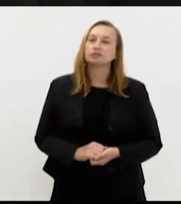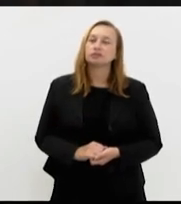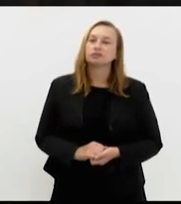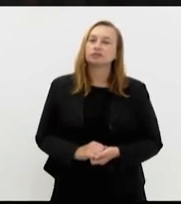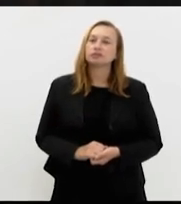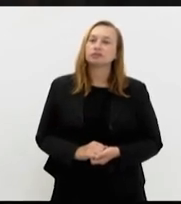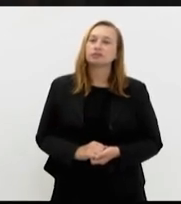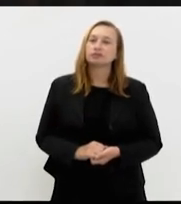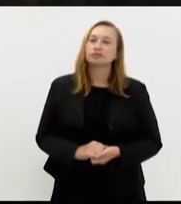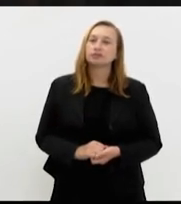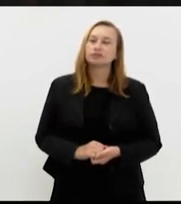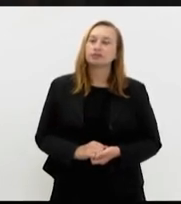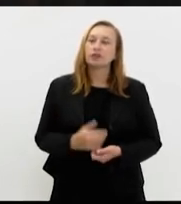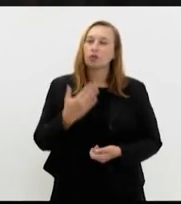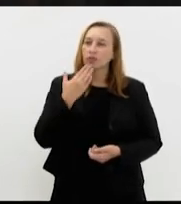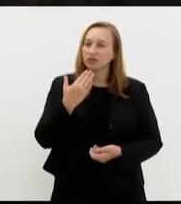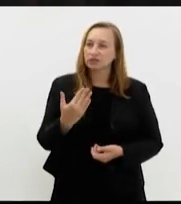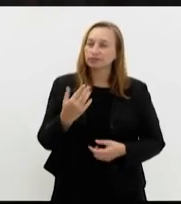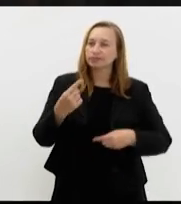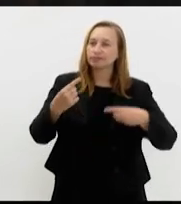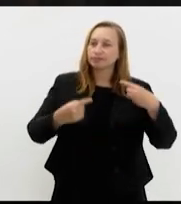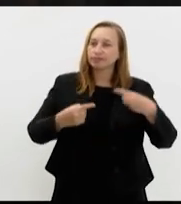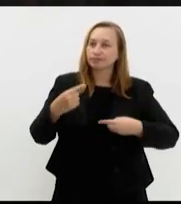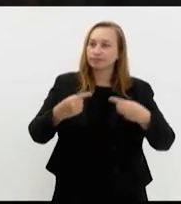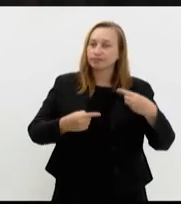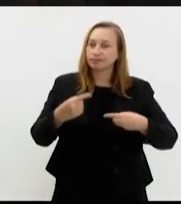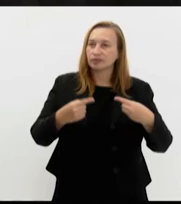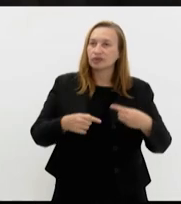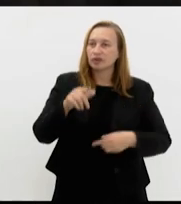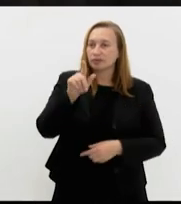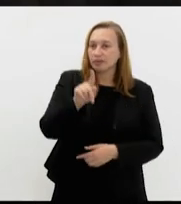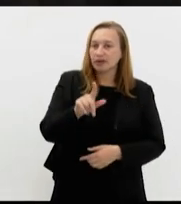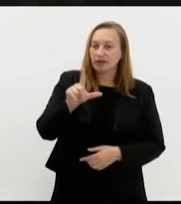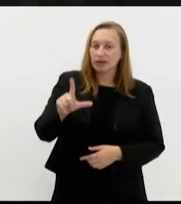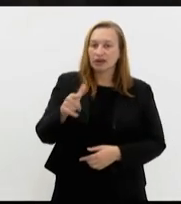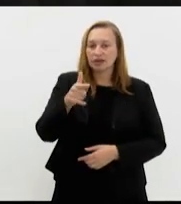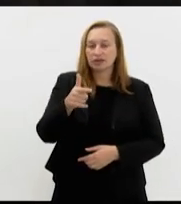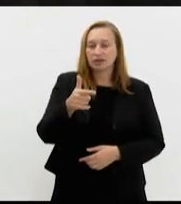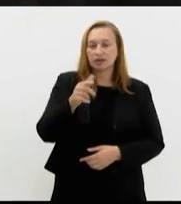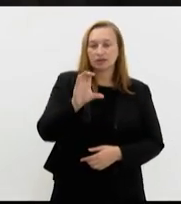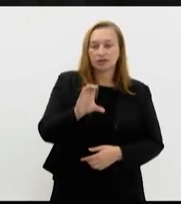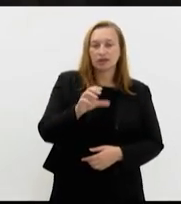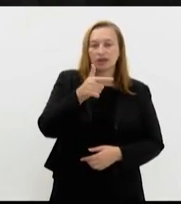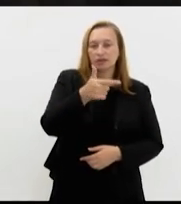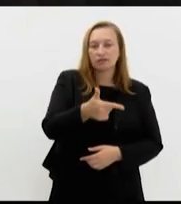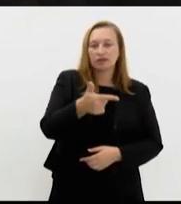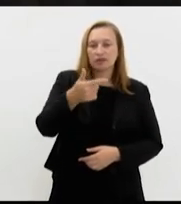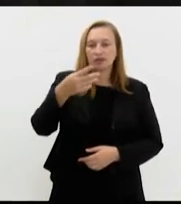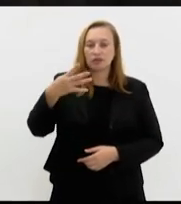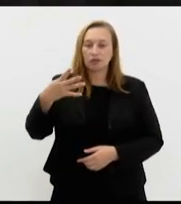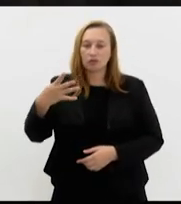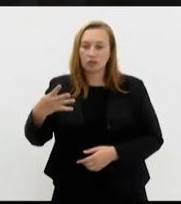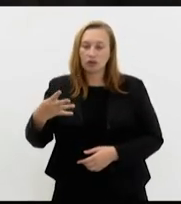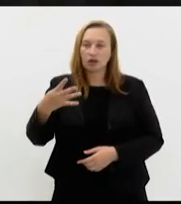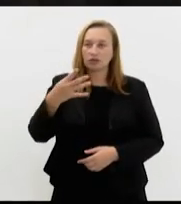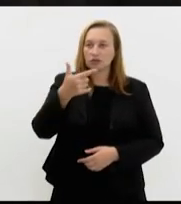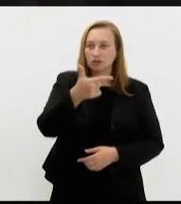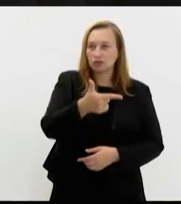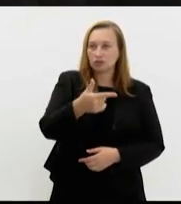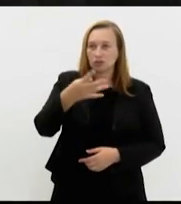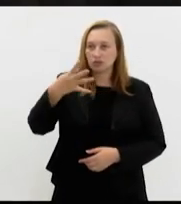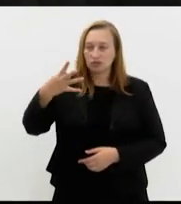me inscrevi para discutir o PLC 24 de 2004, isto é, projeto de